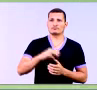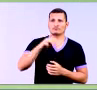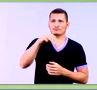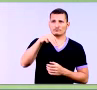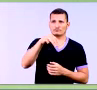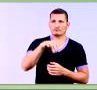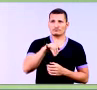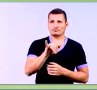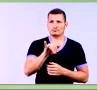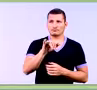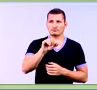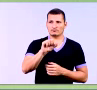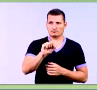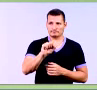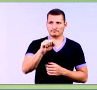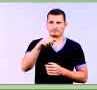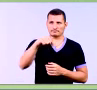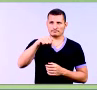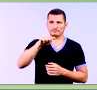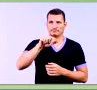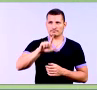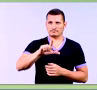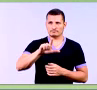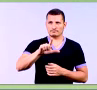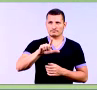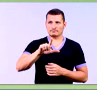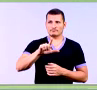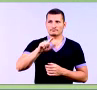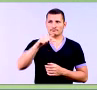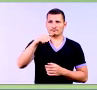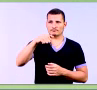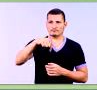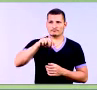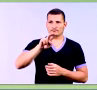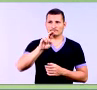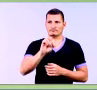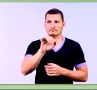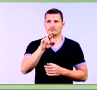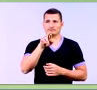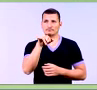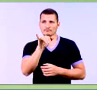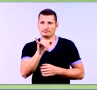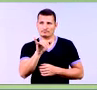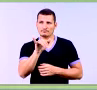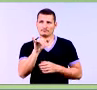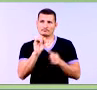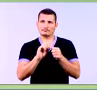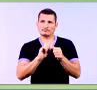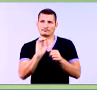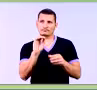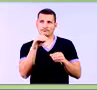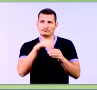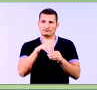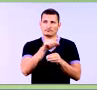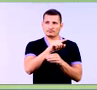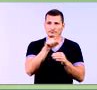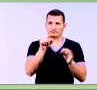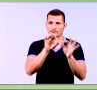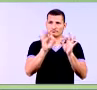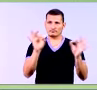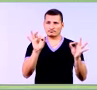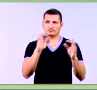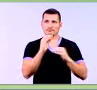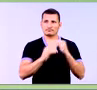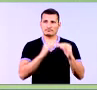Query simplesmente faz a execução deste código no banco de dados. Esse foi